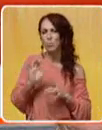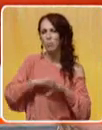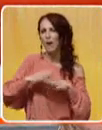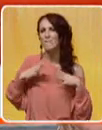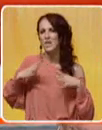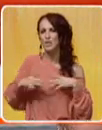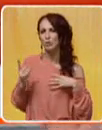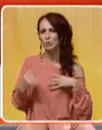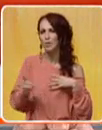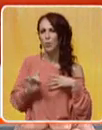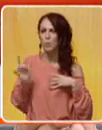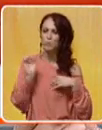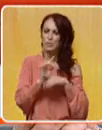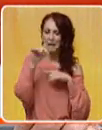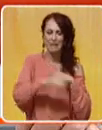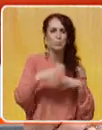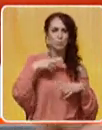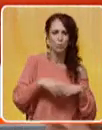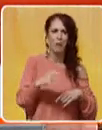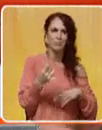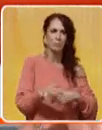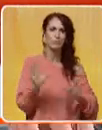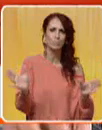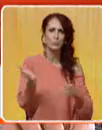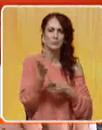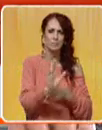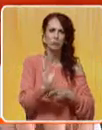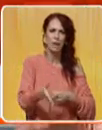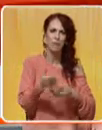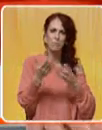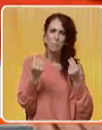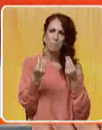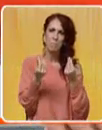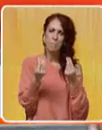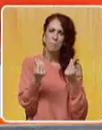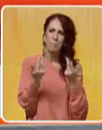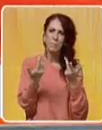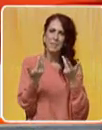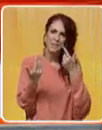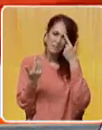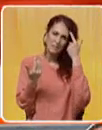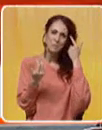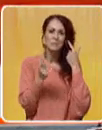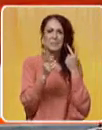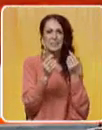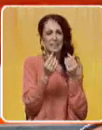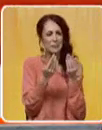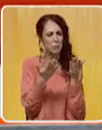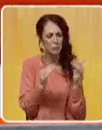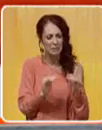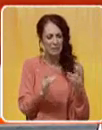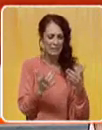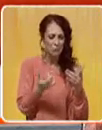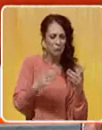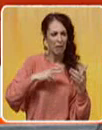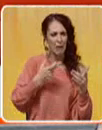e cá havia por exemplo já havia uma certa definição de classes e lá